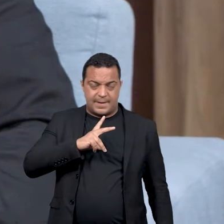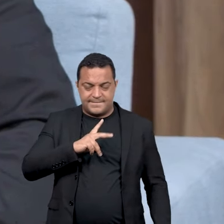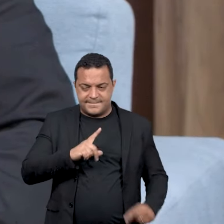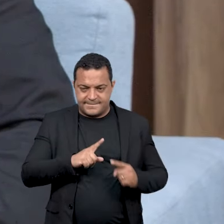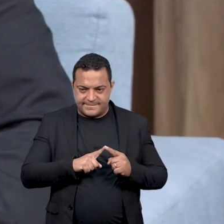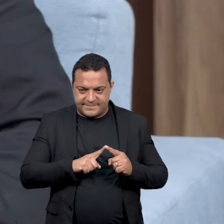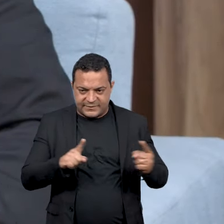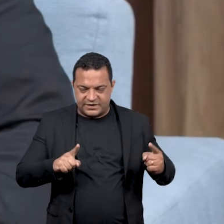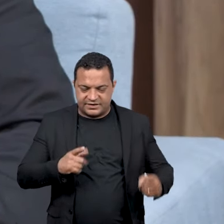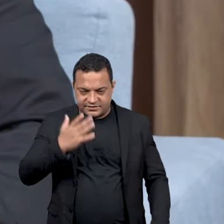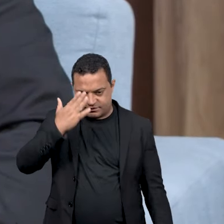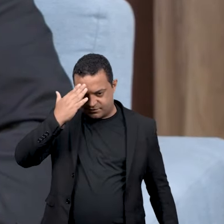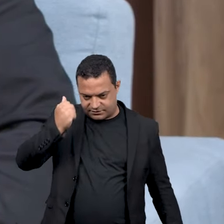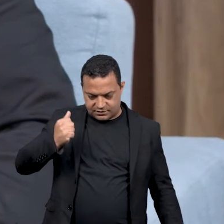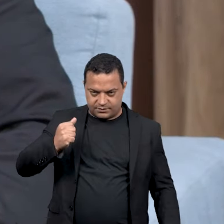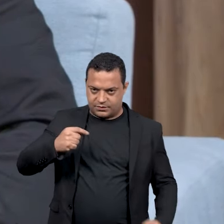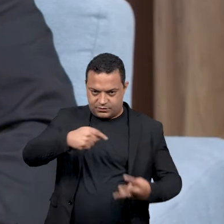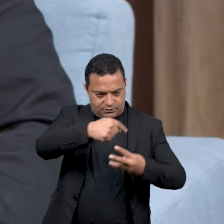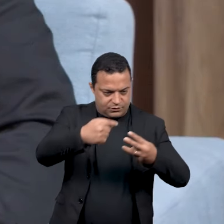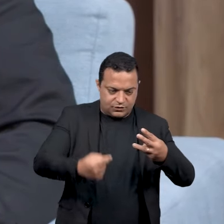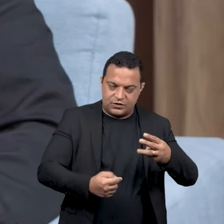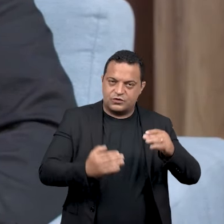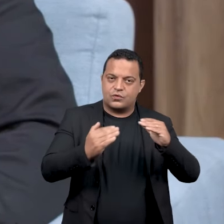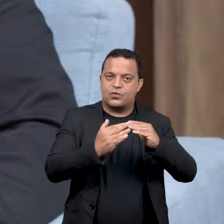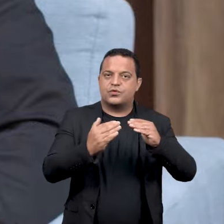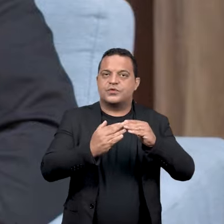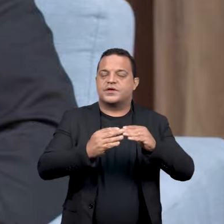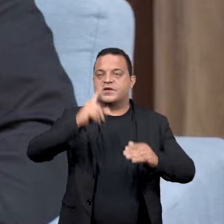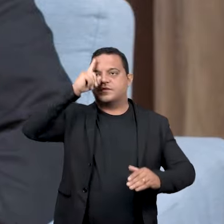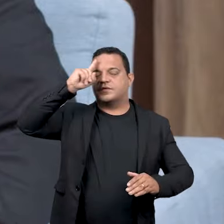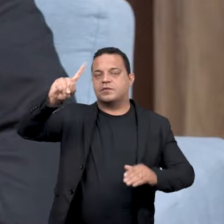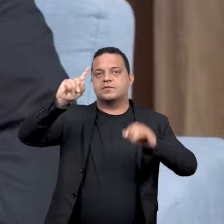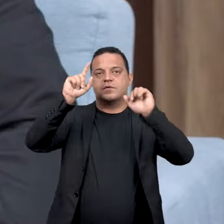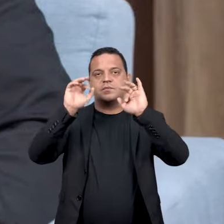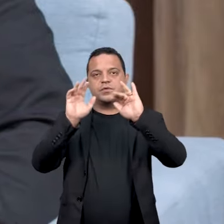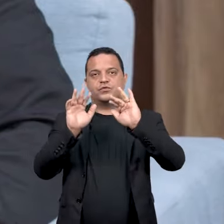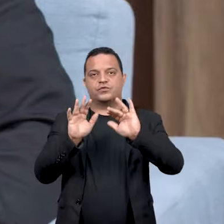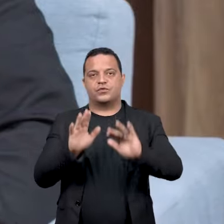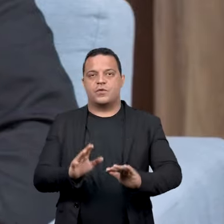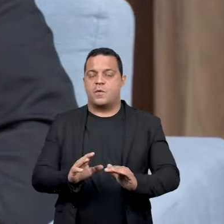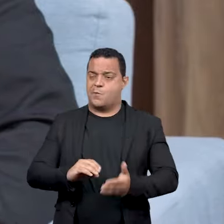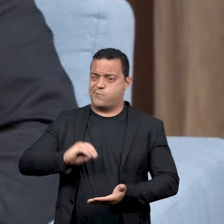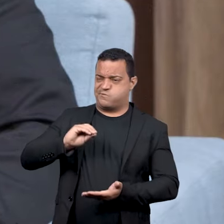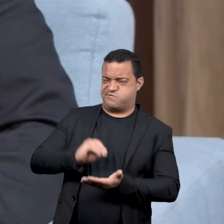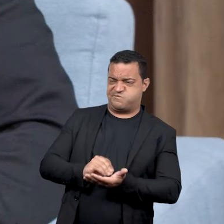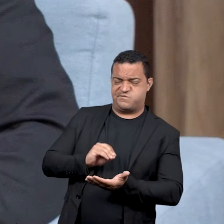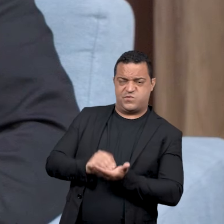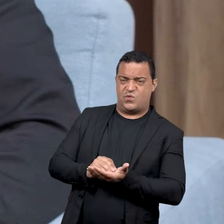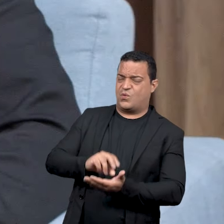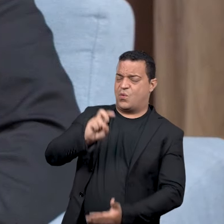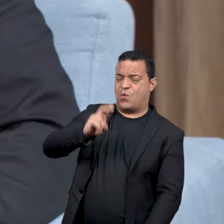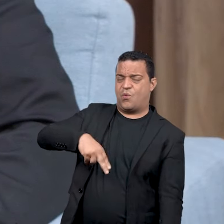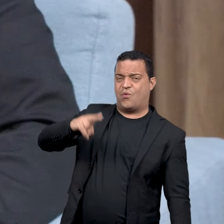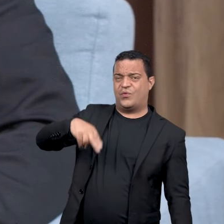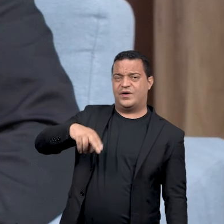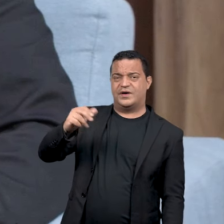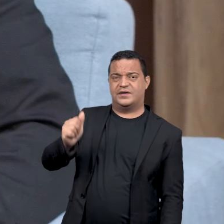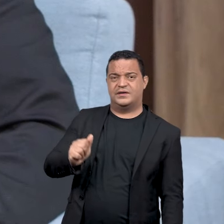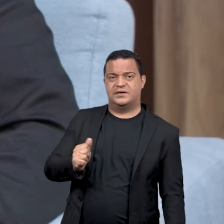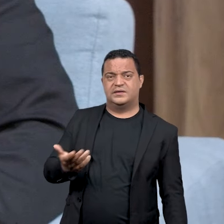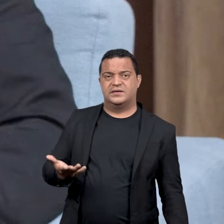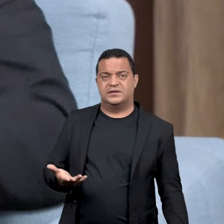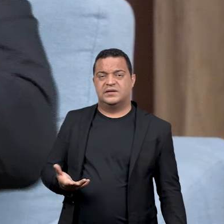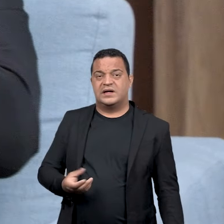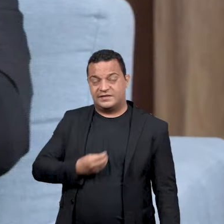que nós chegamos no final do ano com a bênção do Senhor. E não tem faltado a mão do Senhor